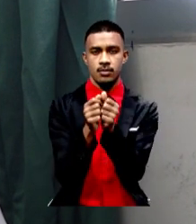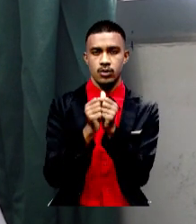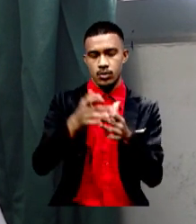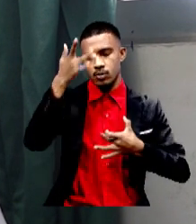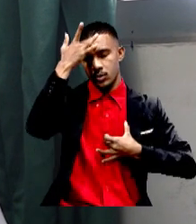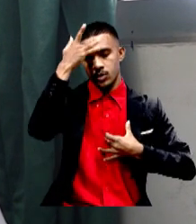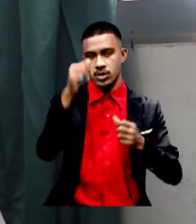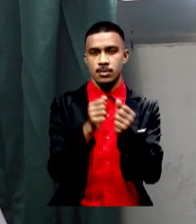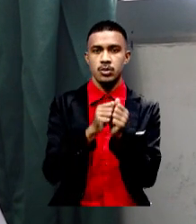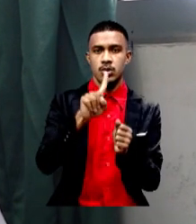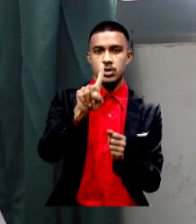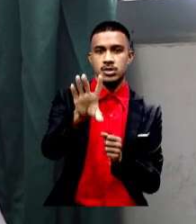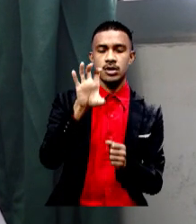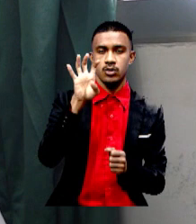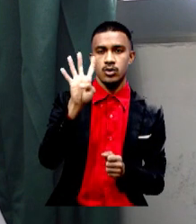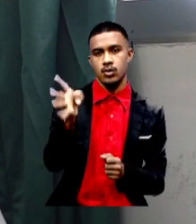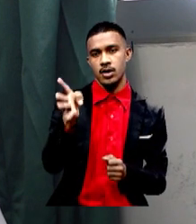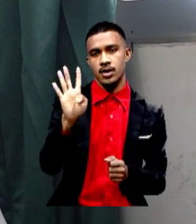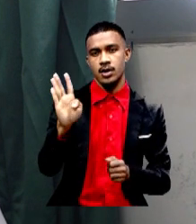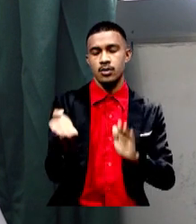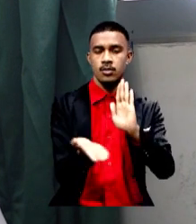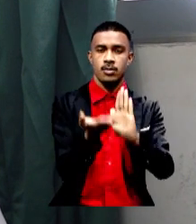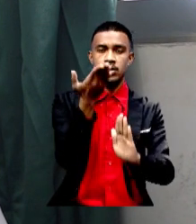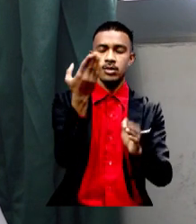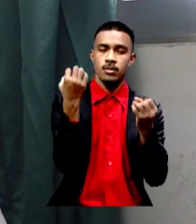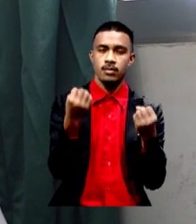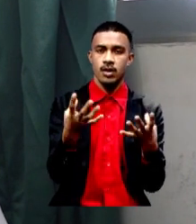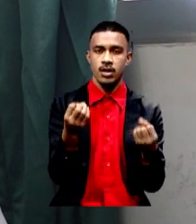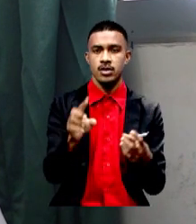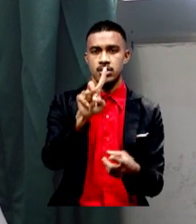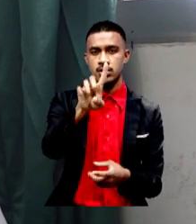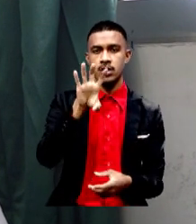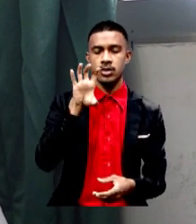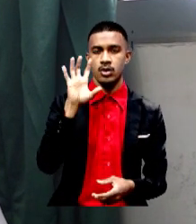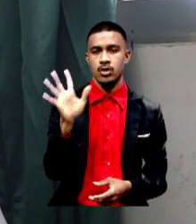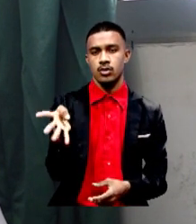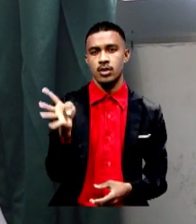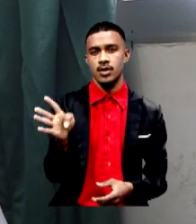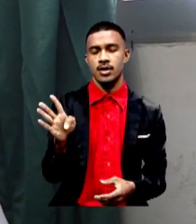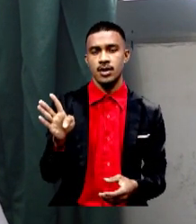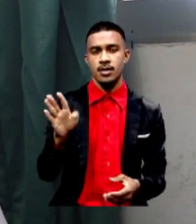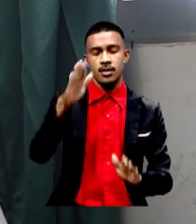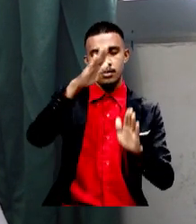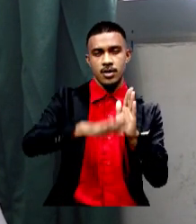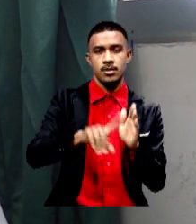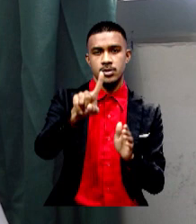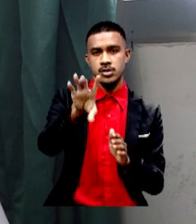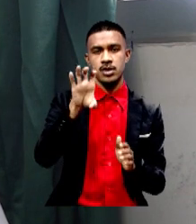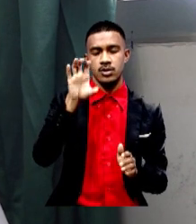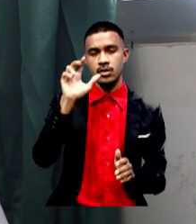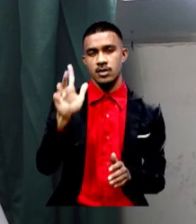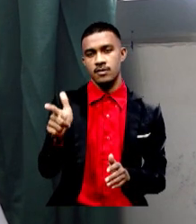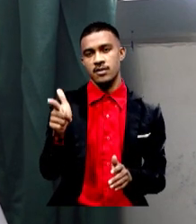iha 140 no máximo. Né, barak pio, 140, mínimo 120. Né consulta